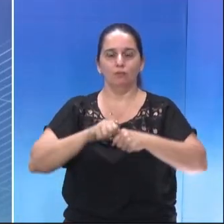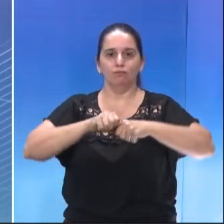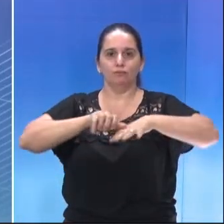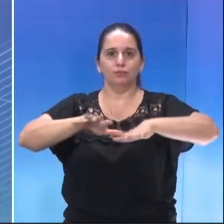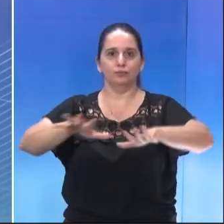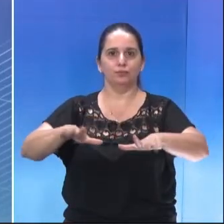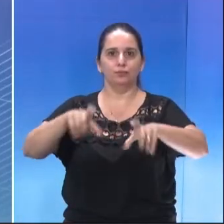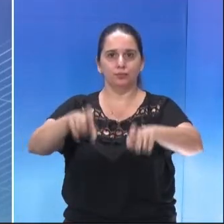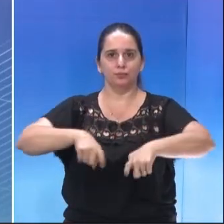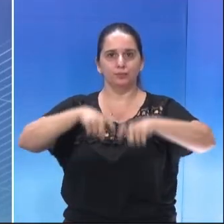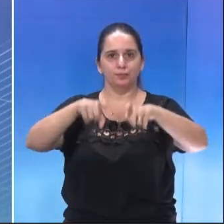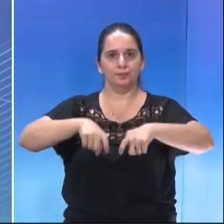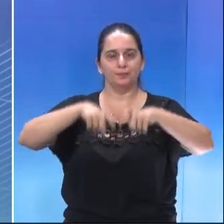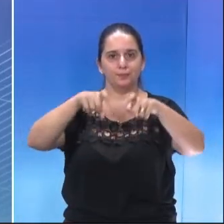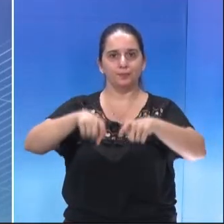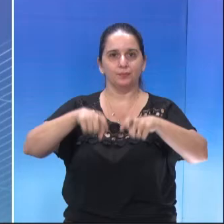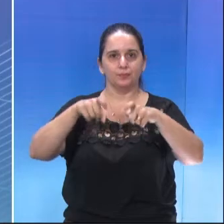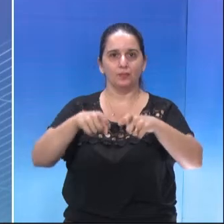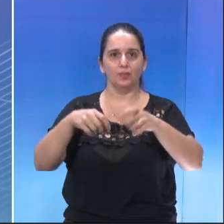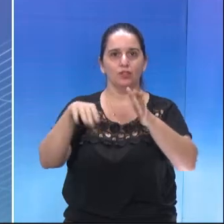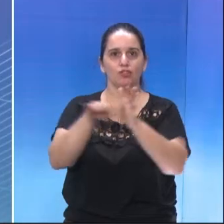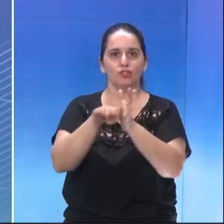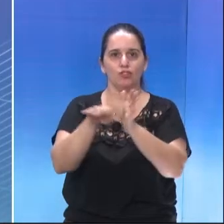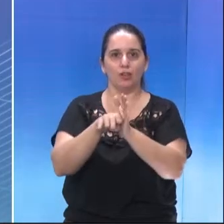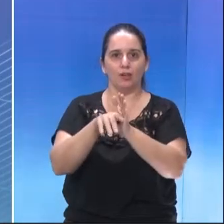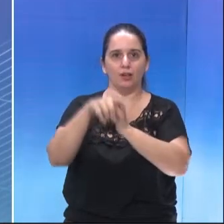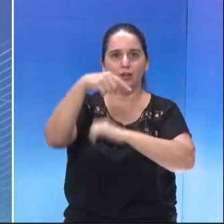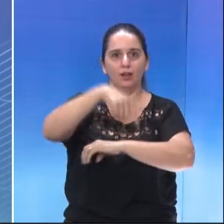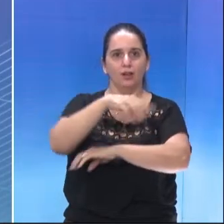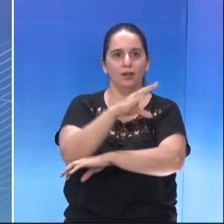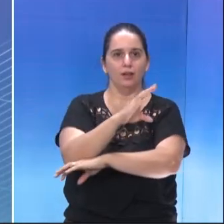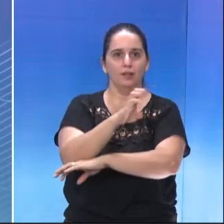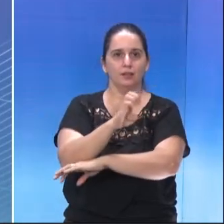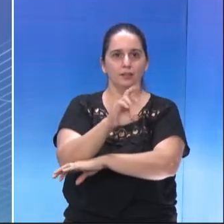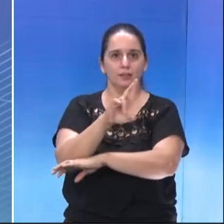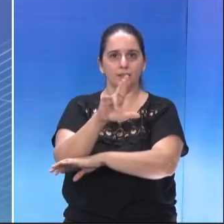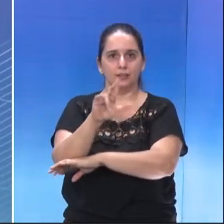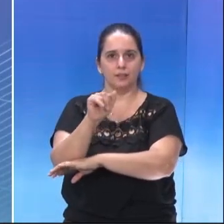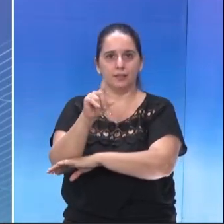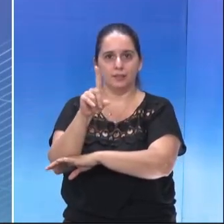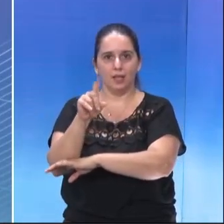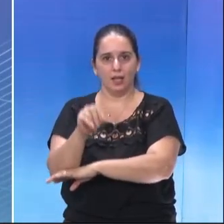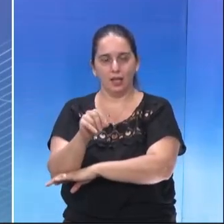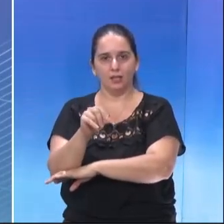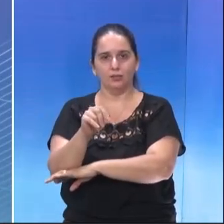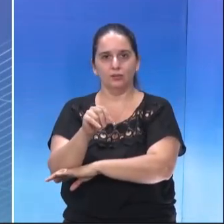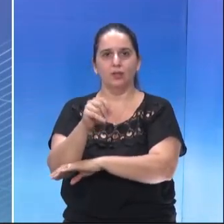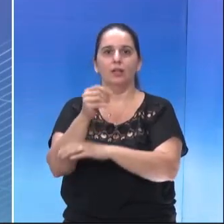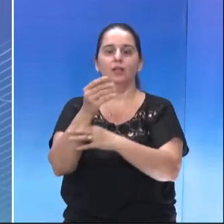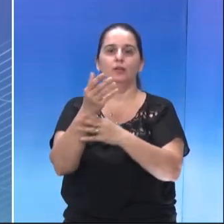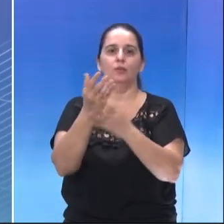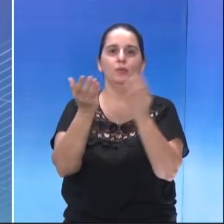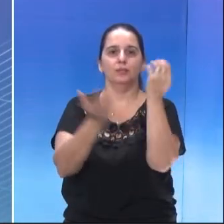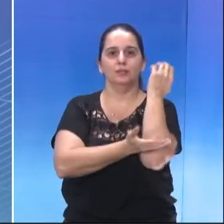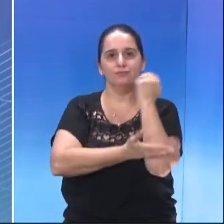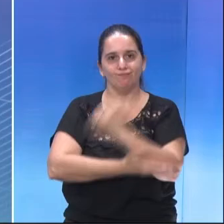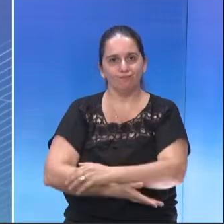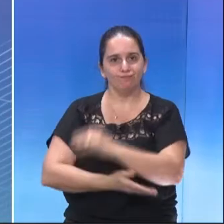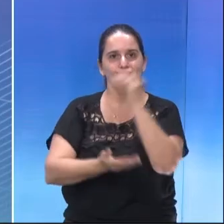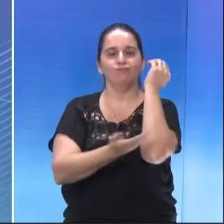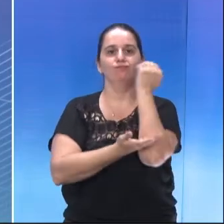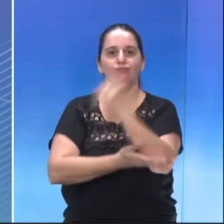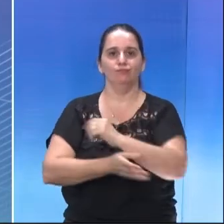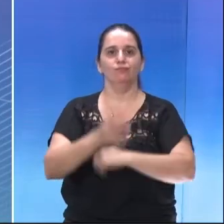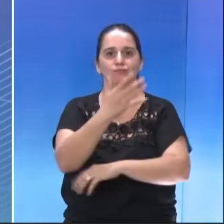agropecuária que vem em direção ao cerrado, faz com que ela basicamente está sendo destruídas. Uma outra